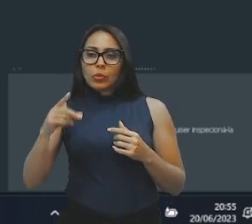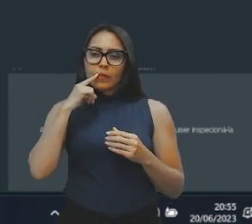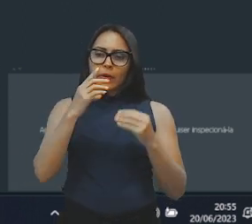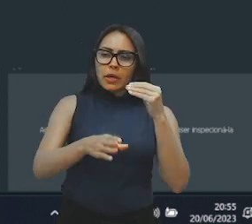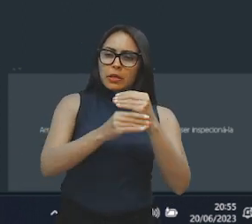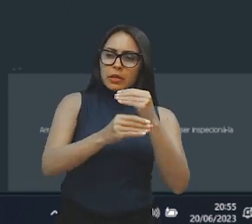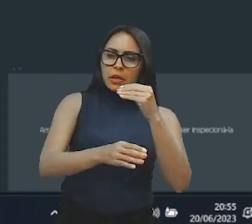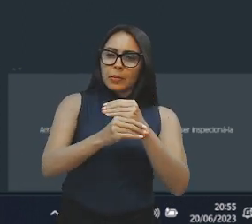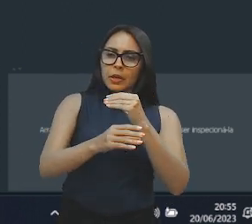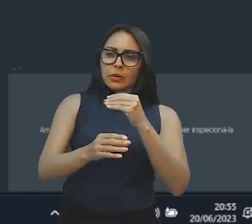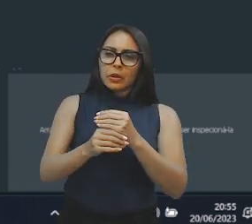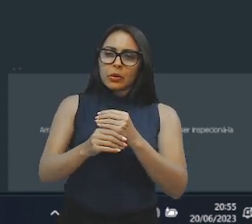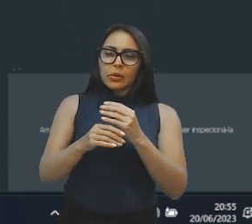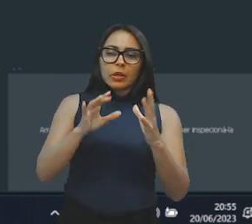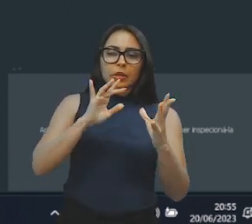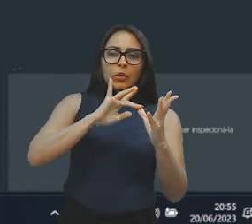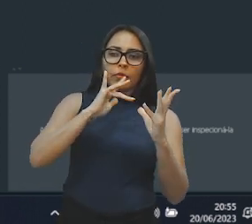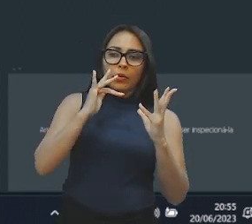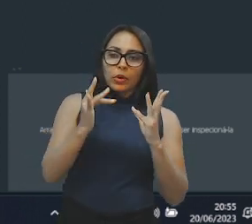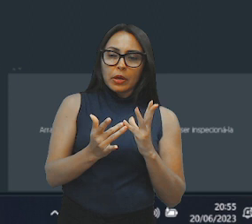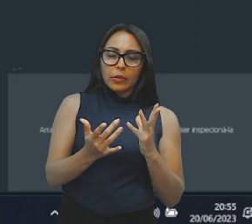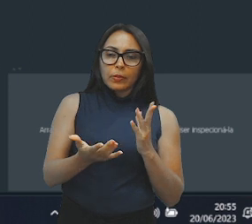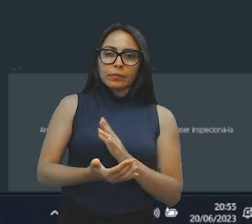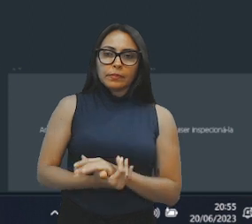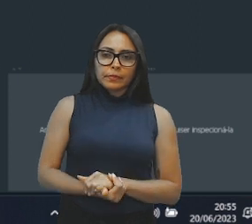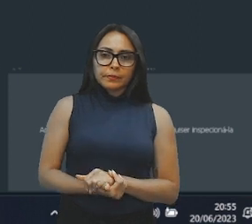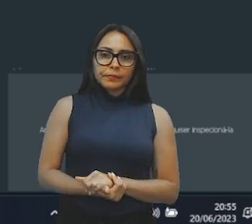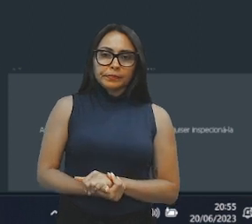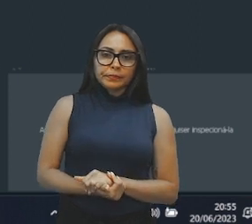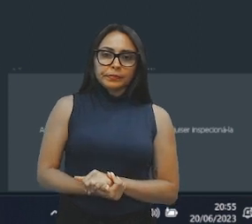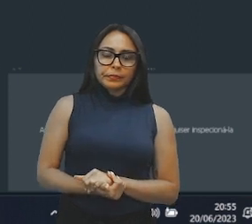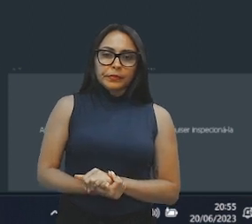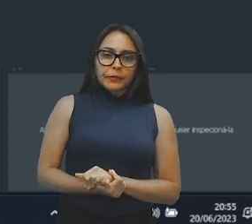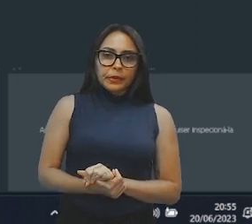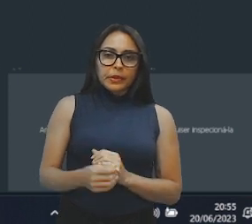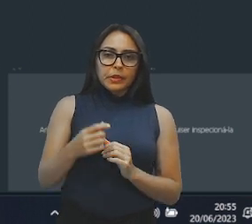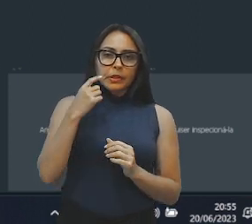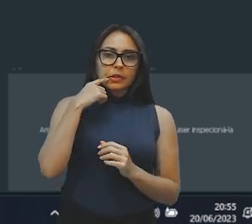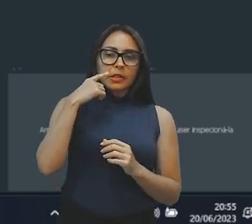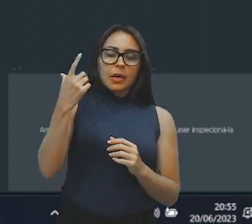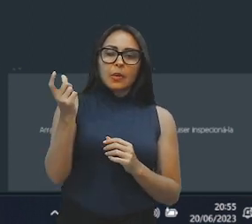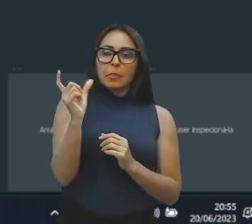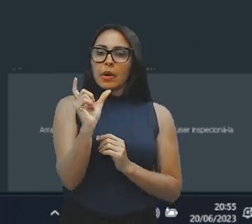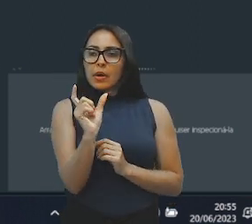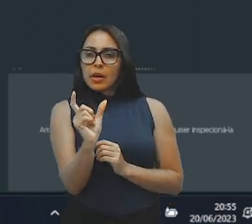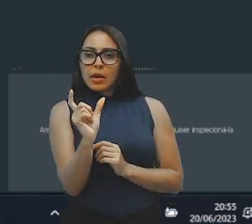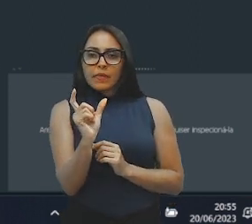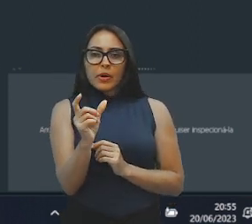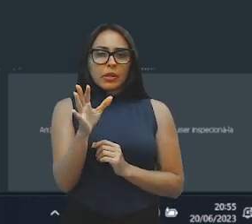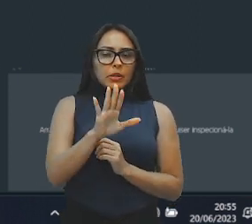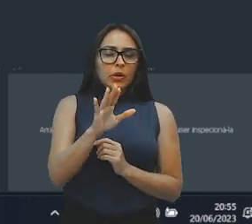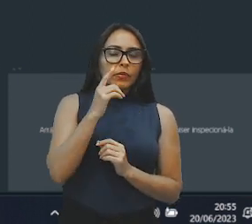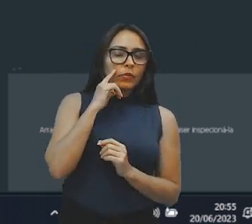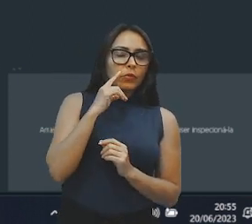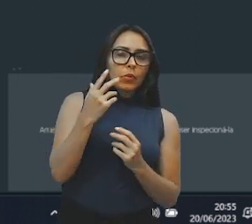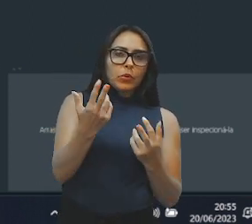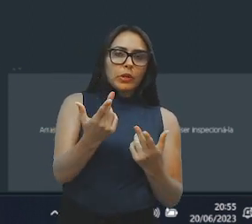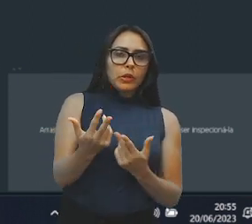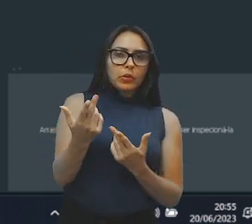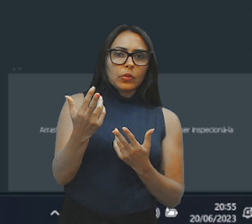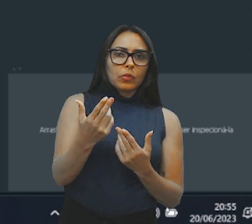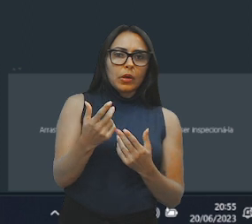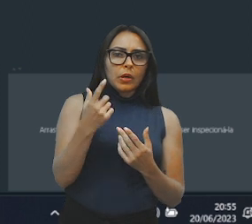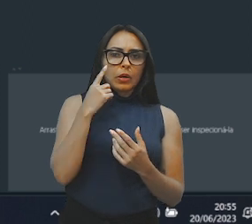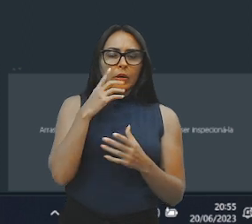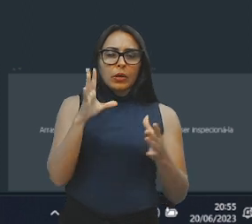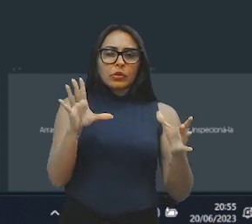vogais. Se não, se a palavra não for igual a espaço, ele conta como uma